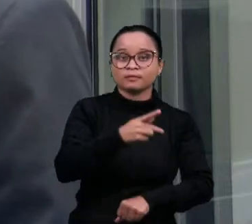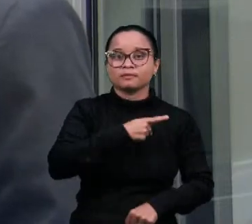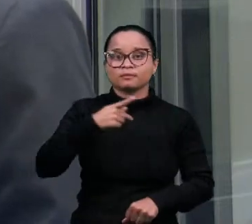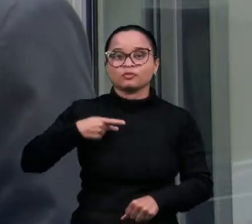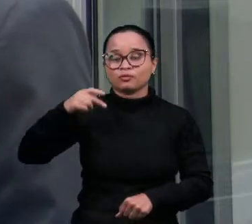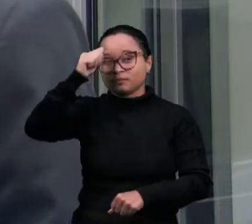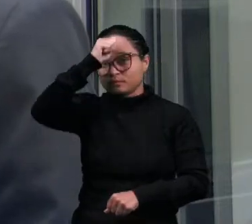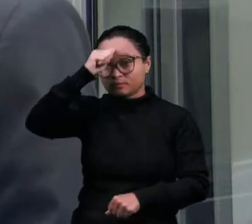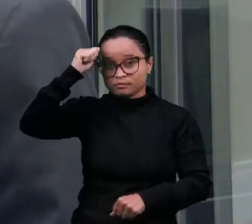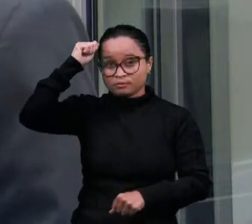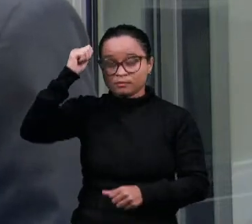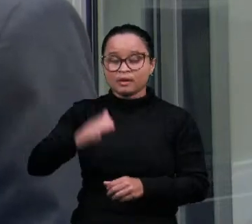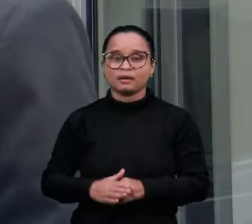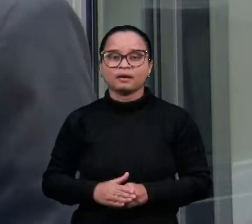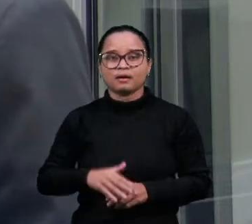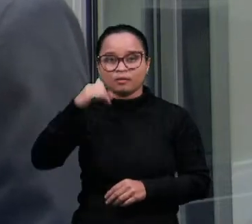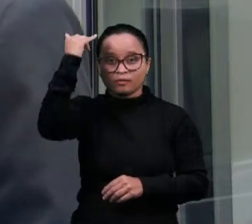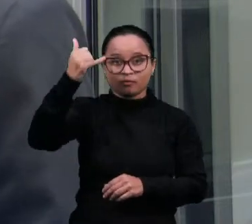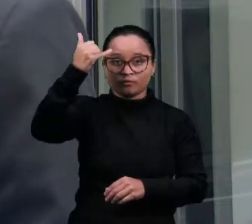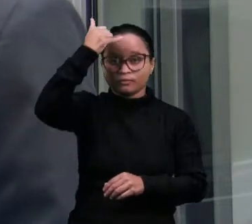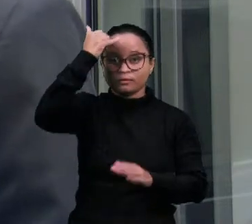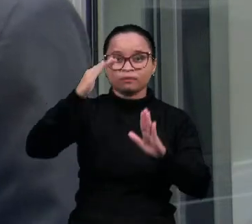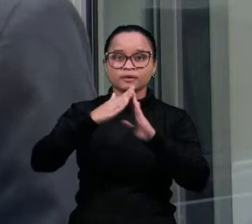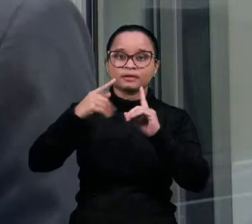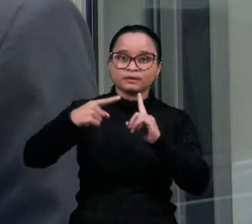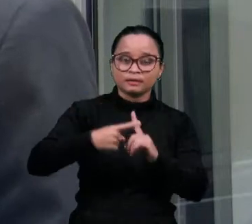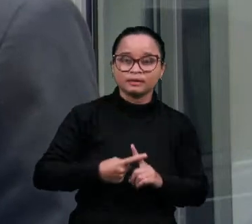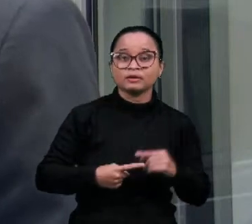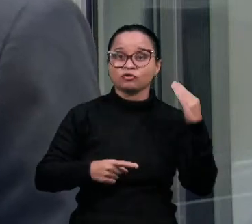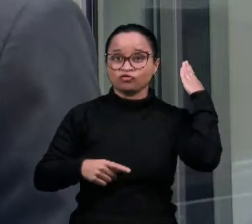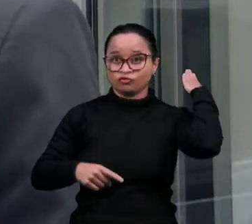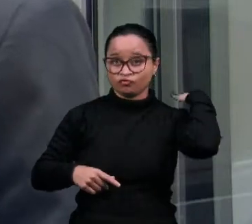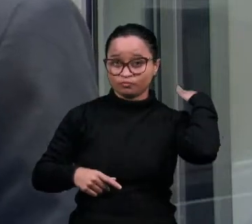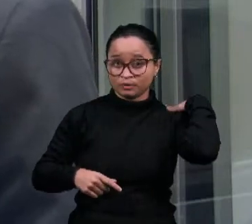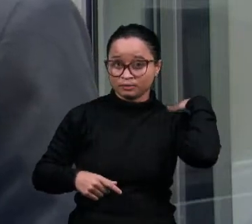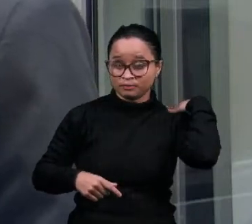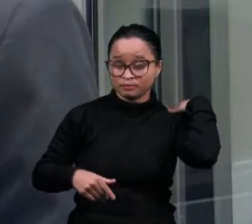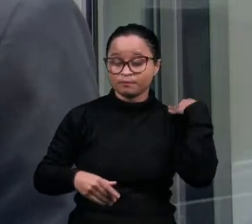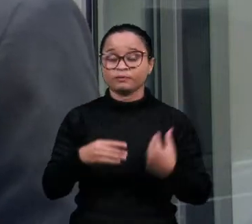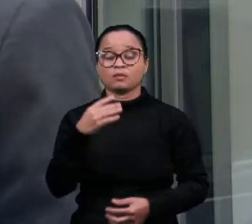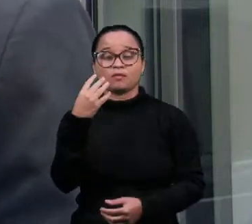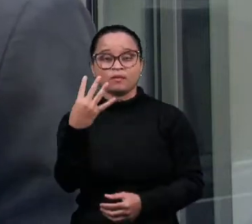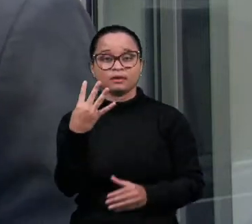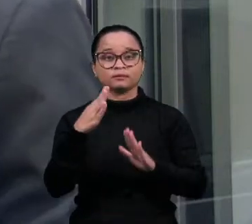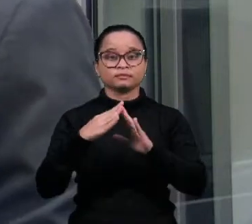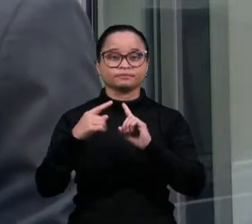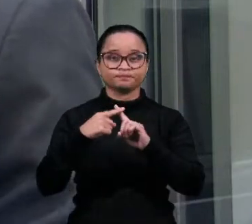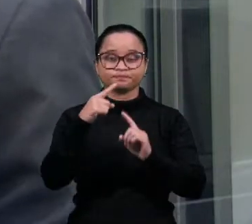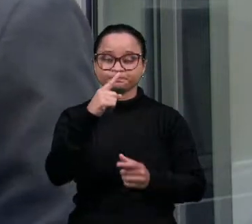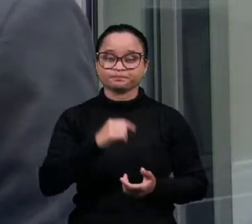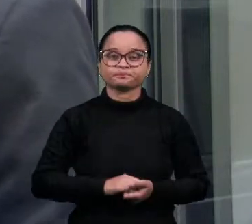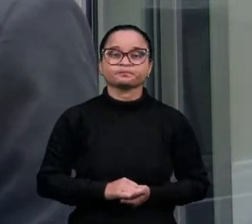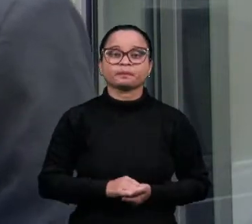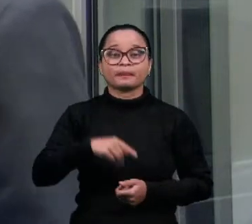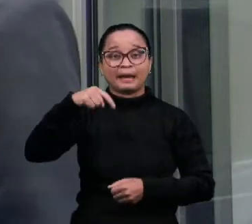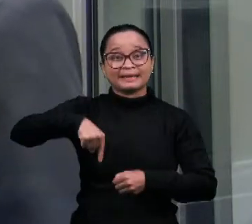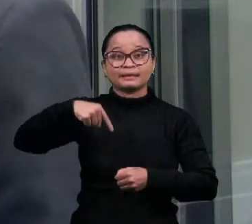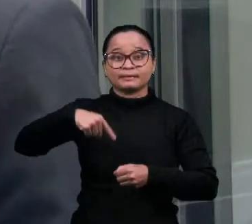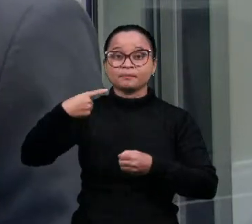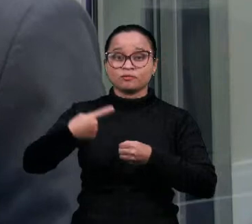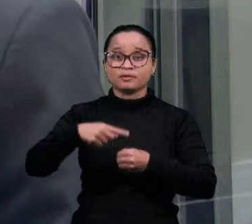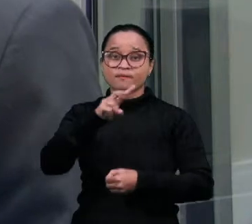foi na igreja de Praia da Costa 4. Dali, estou aproveitando para contar, né?